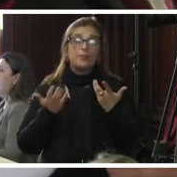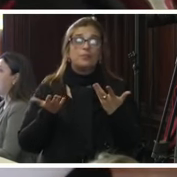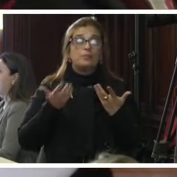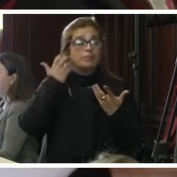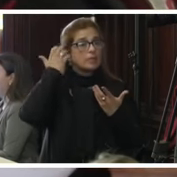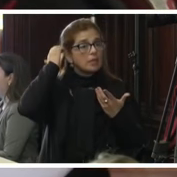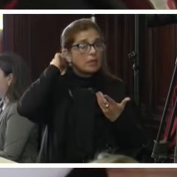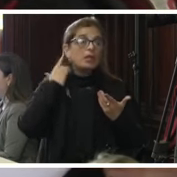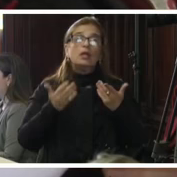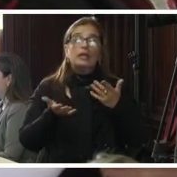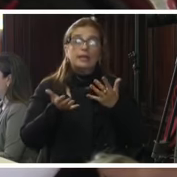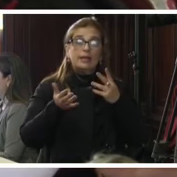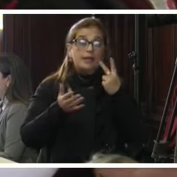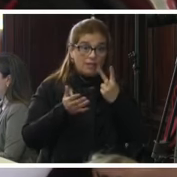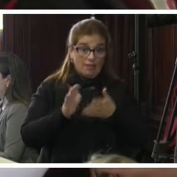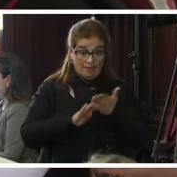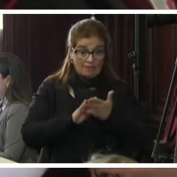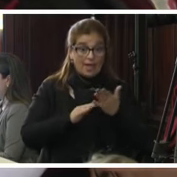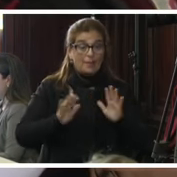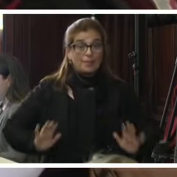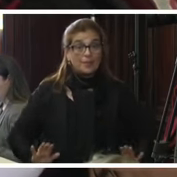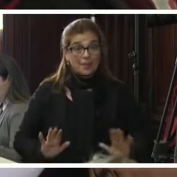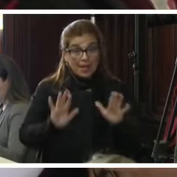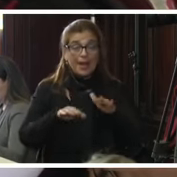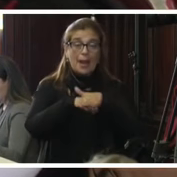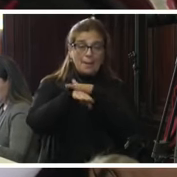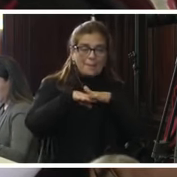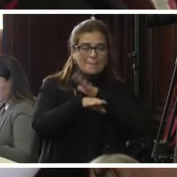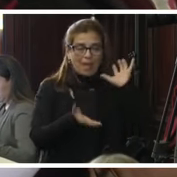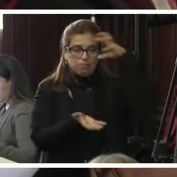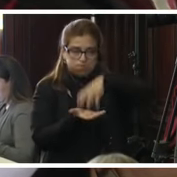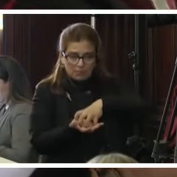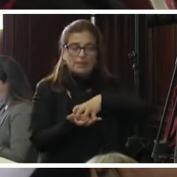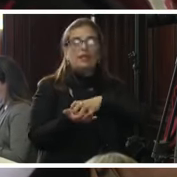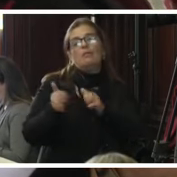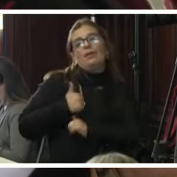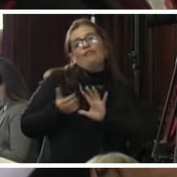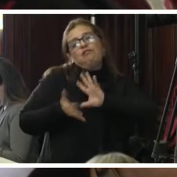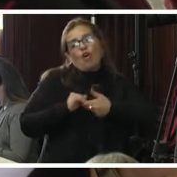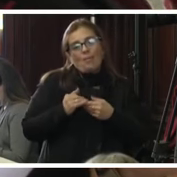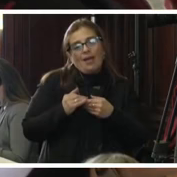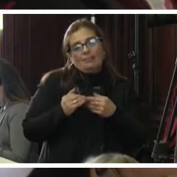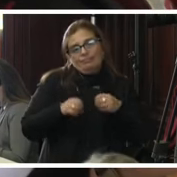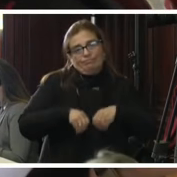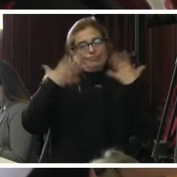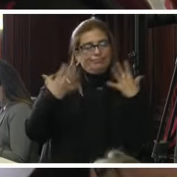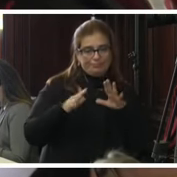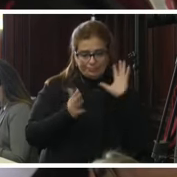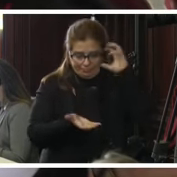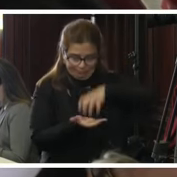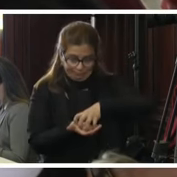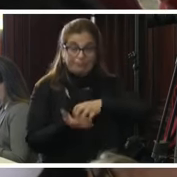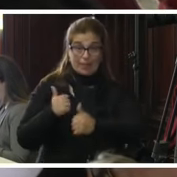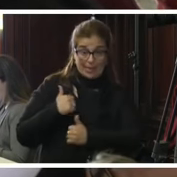lajes de moradores para fazer dali suas bases militares improvisadas. As constantes trocas de tiro